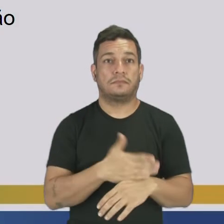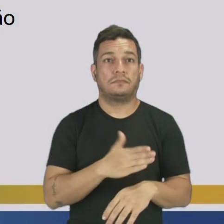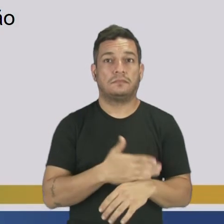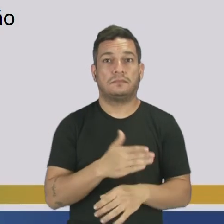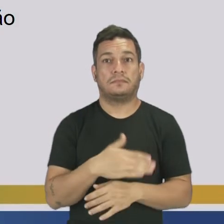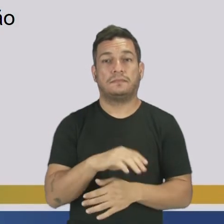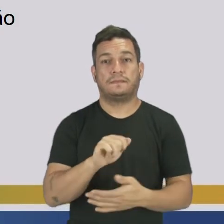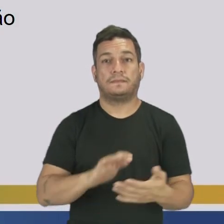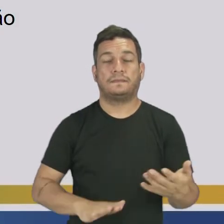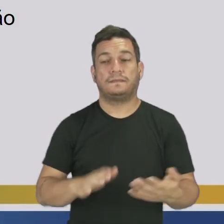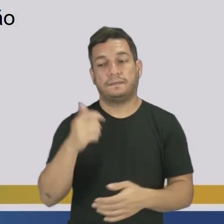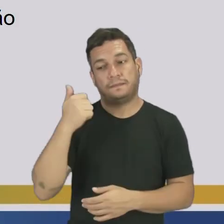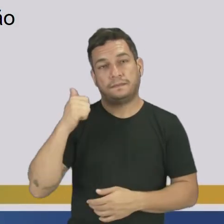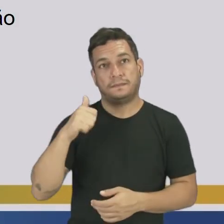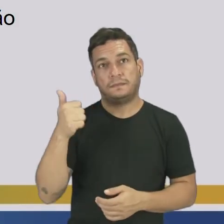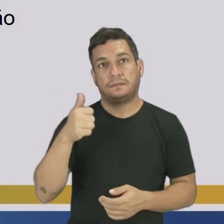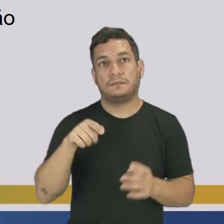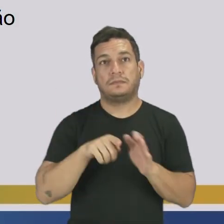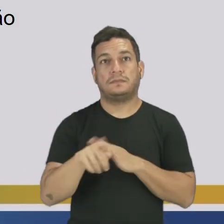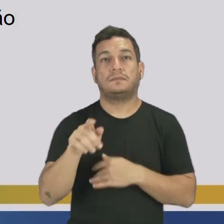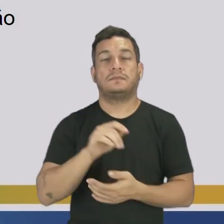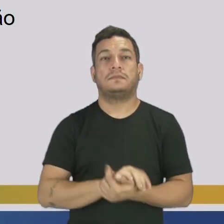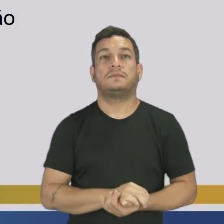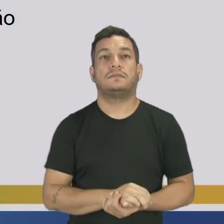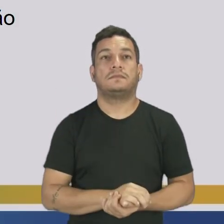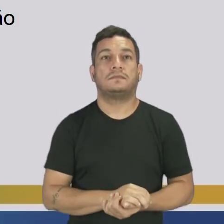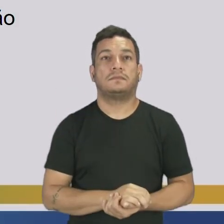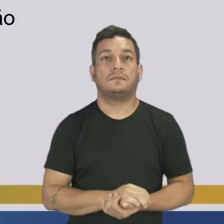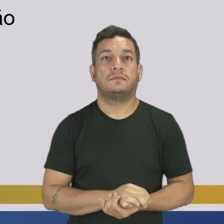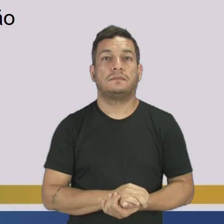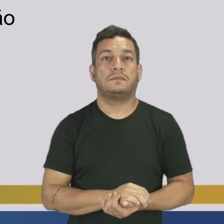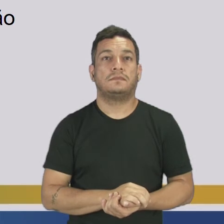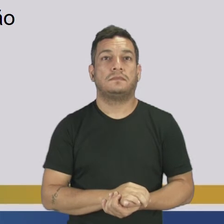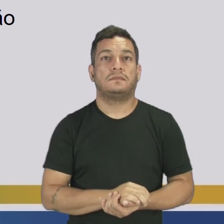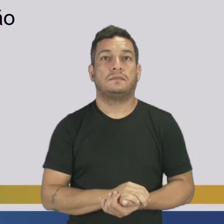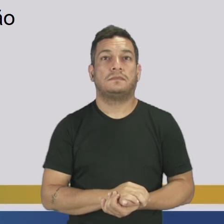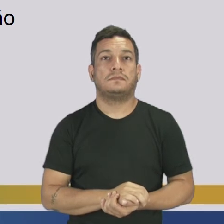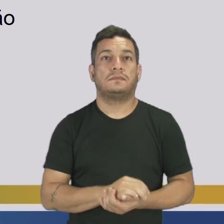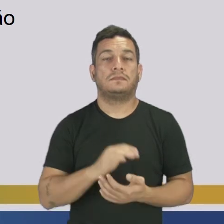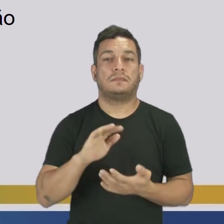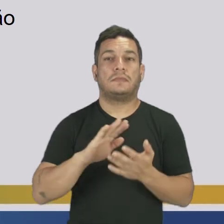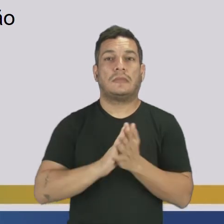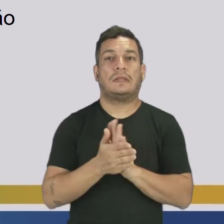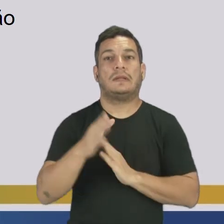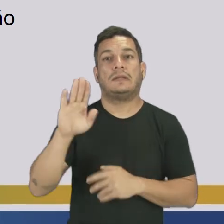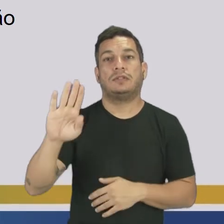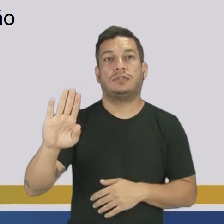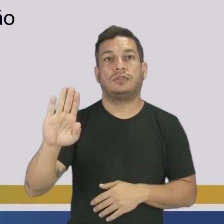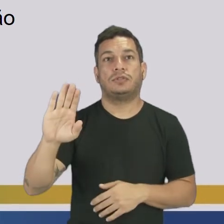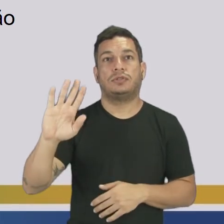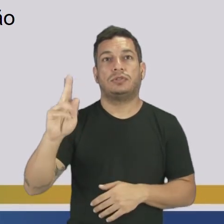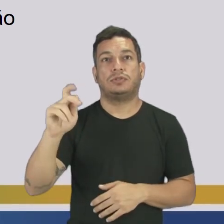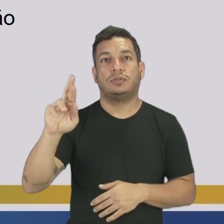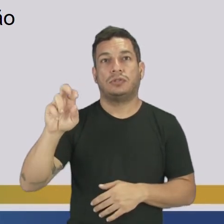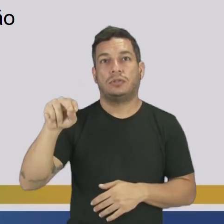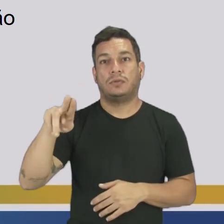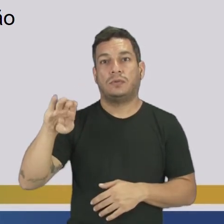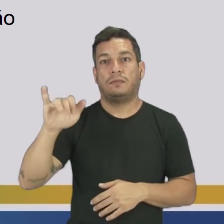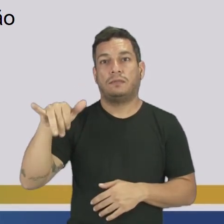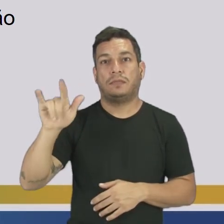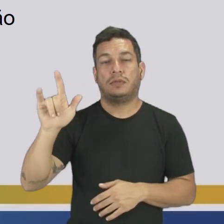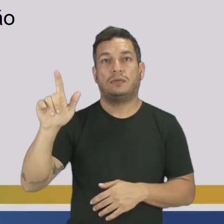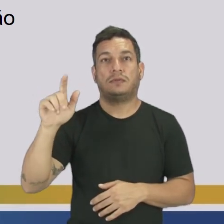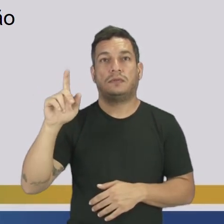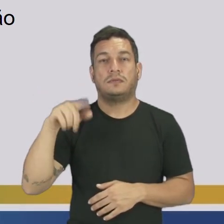pouco, agora analisa a primeira questão comigo, que diz assim: o desastre em Chernobyl ainda custa caro para a